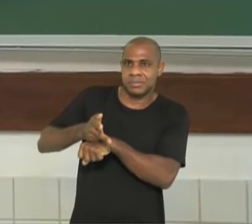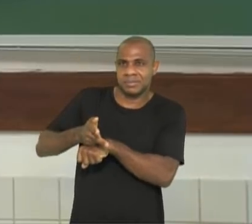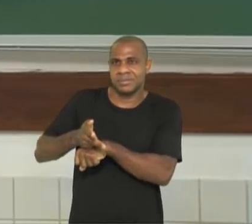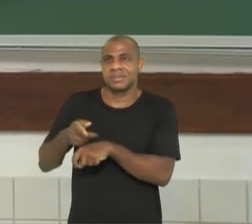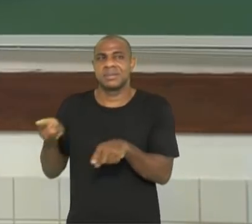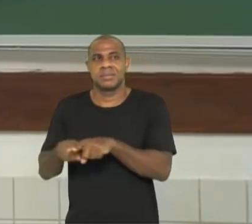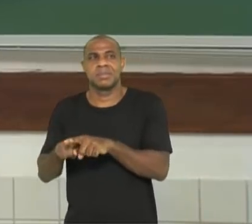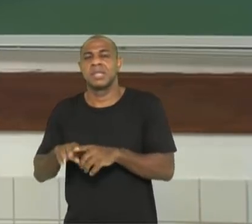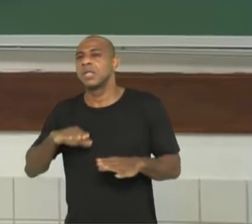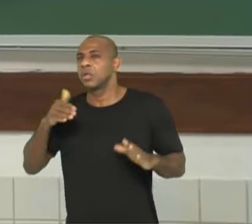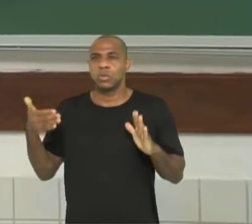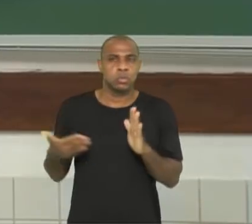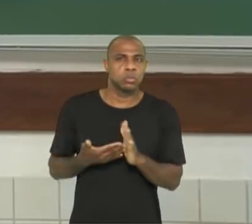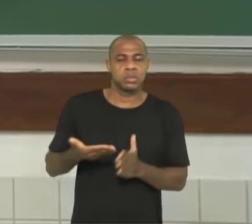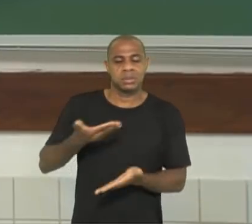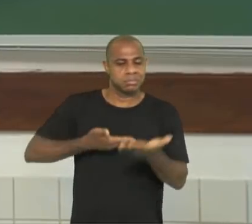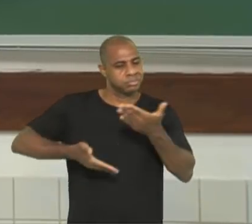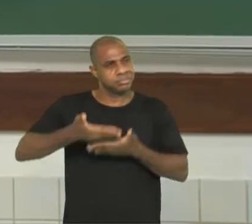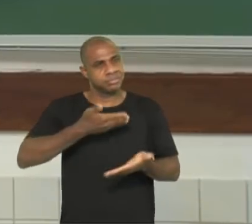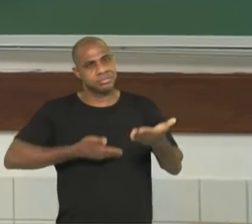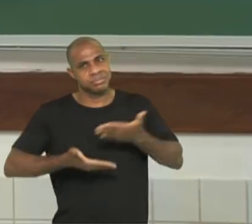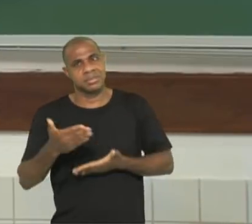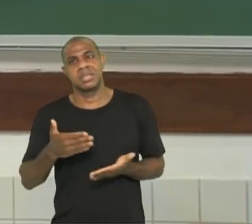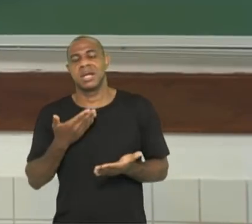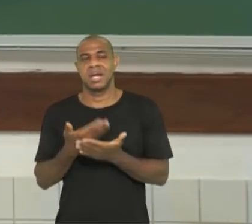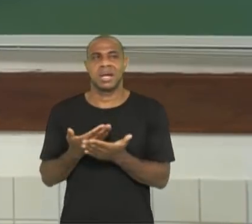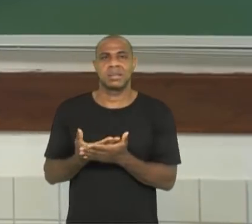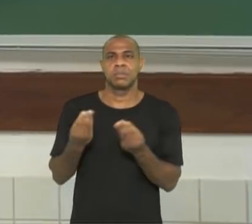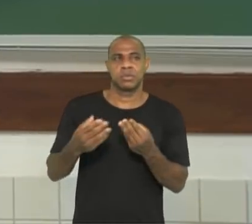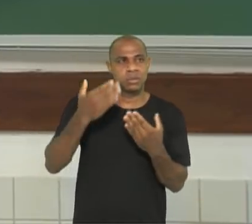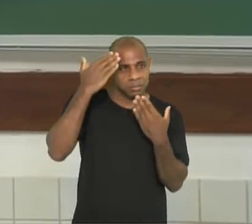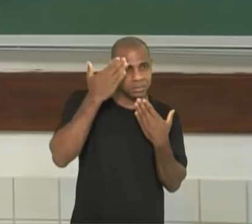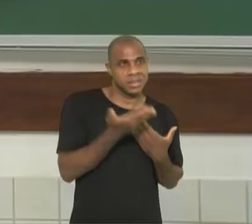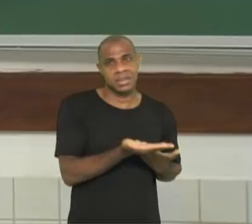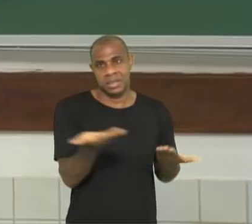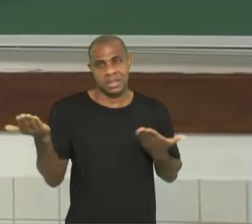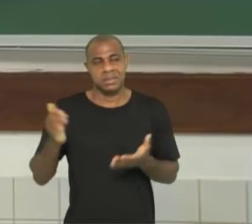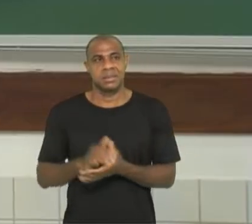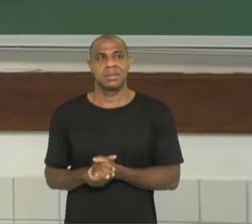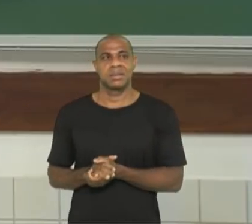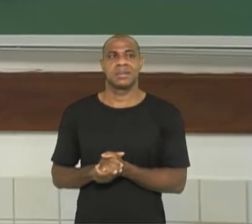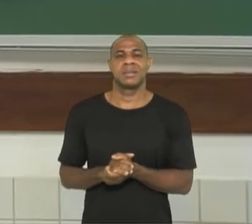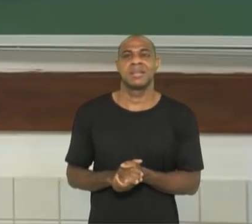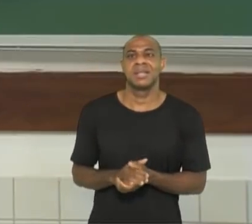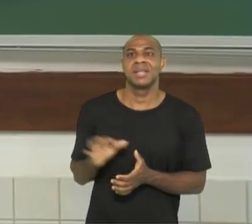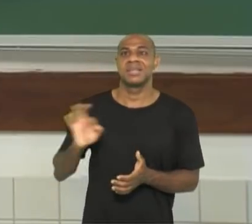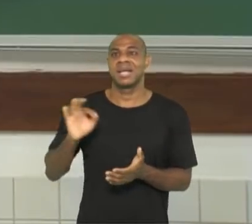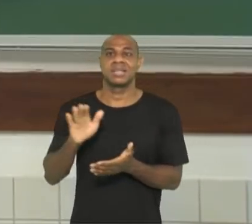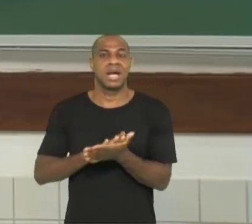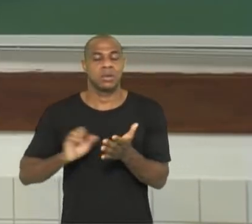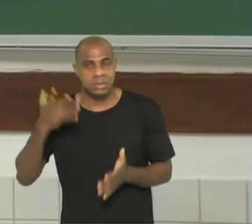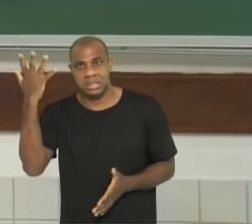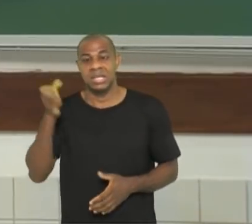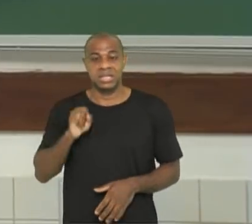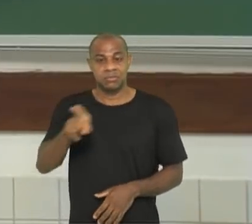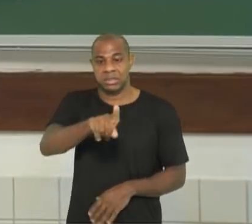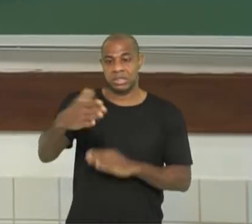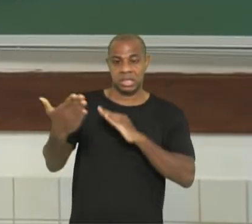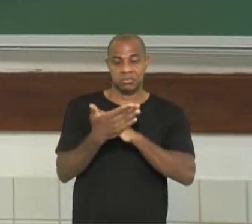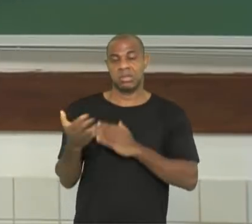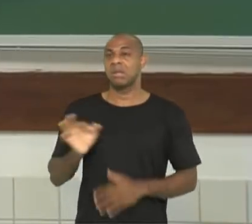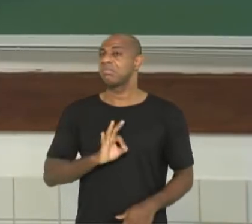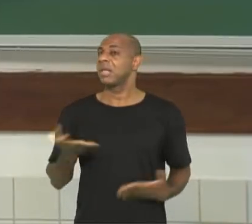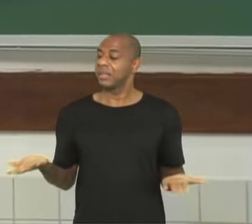de todo mundo que está envolvido em todas as aulas. Muito obrigada, de verdade. Nada disso aconteceria se não fosse pela ajuda de todo